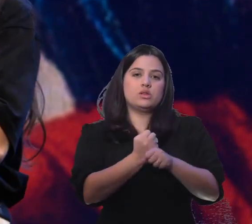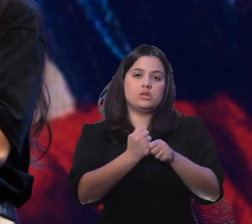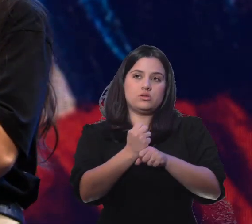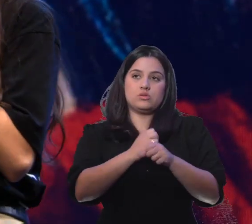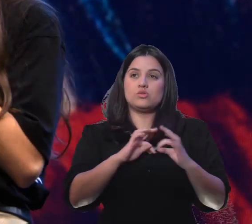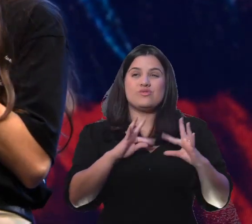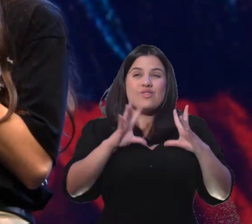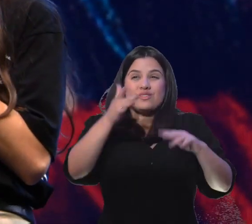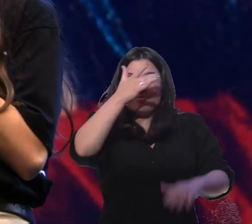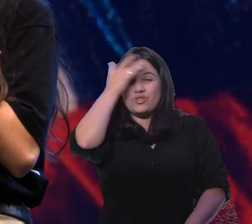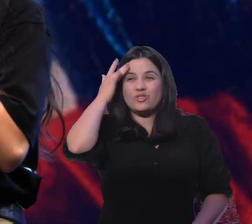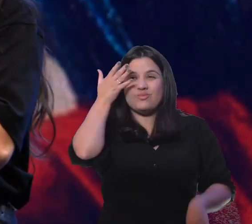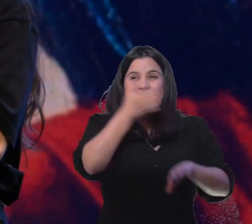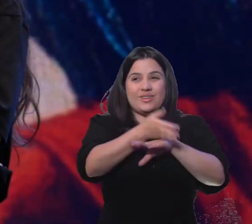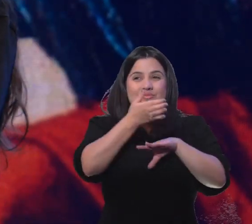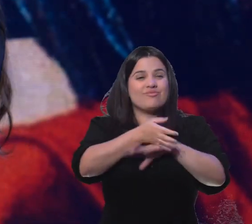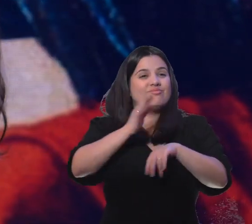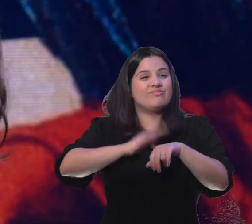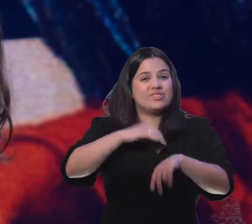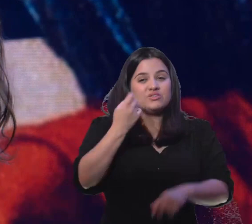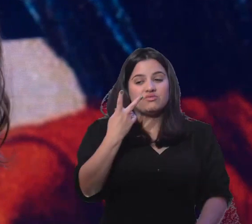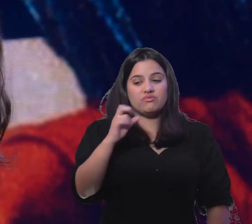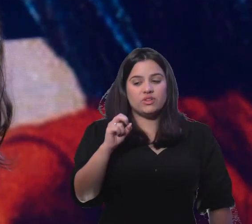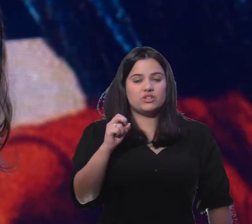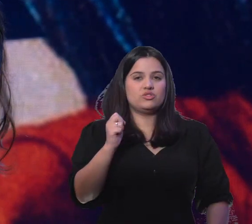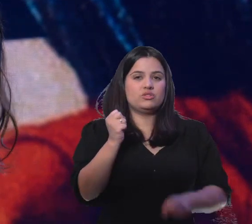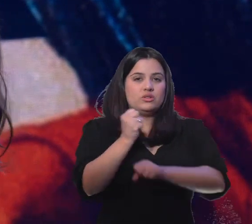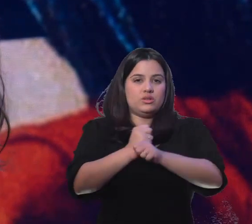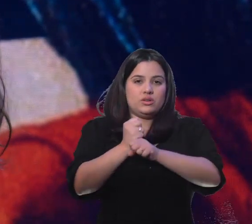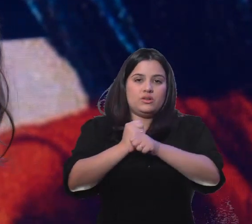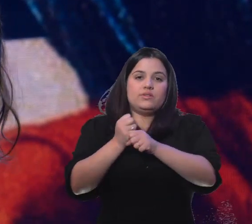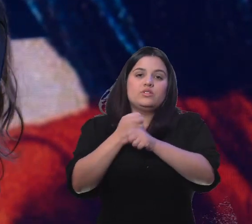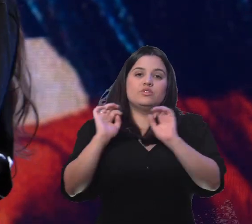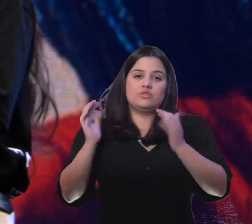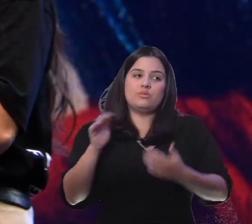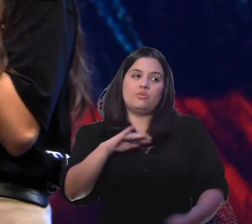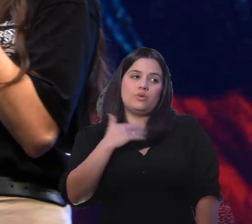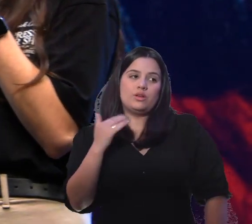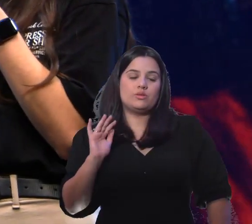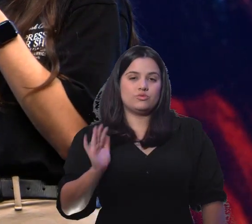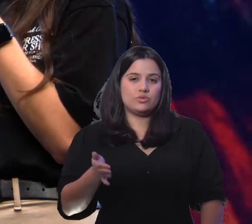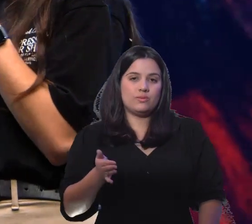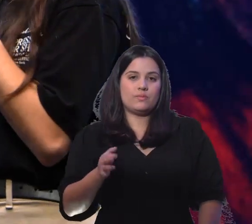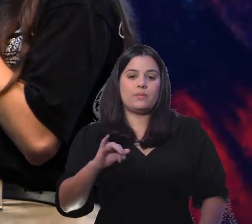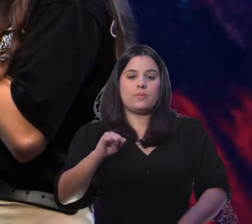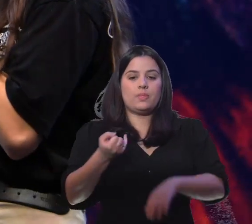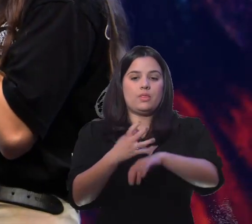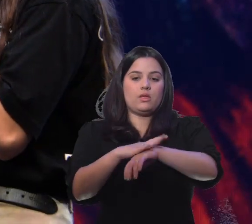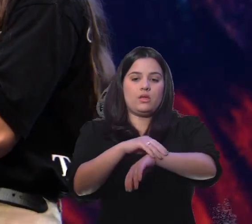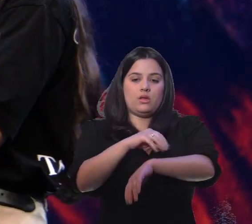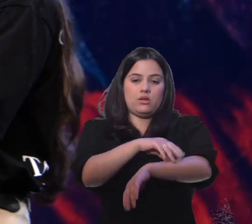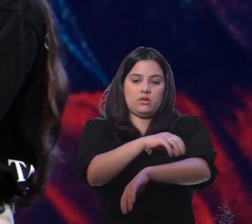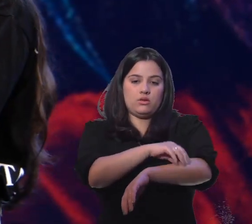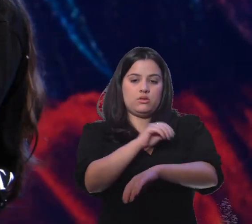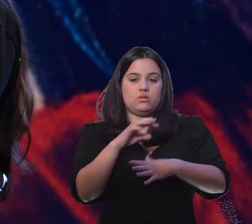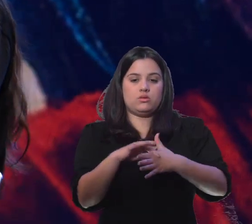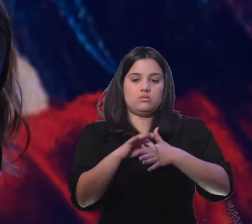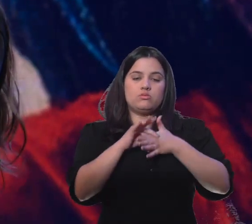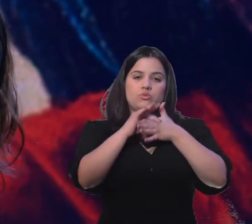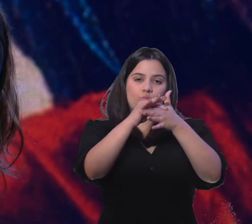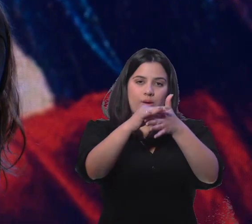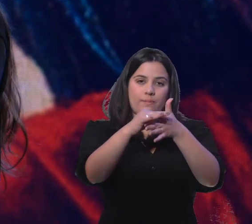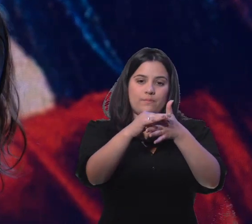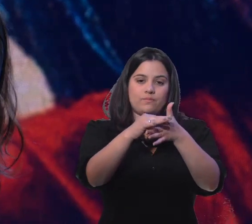com mais de 20 anos morreram antes de, efetivamente, Josué, daí na liderança, ao invés de